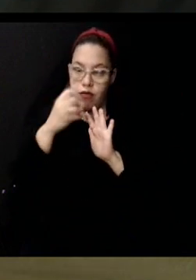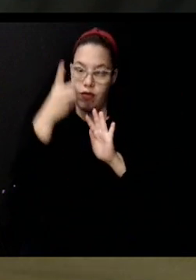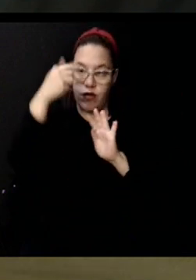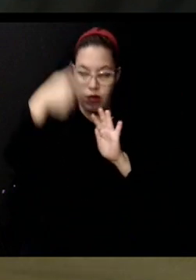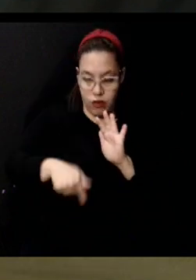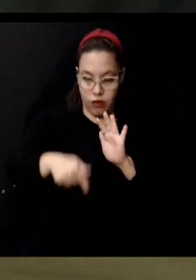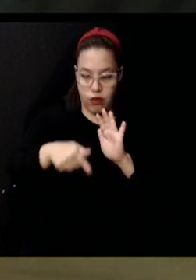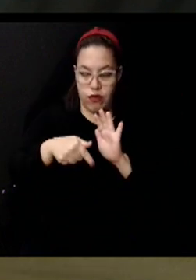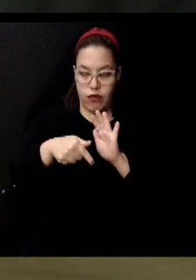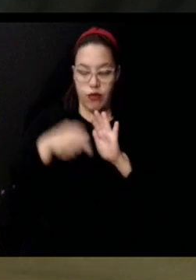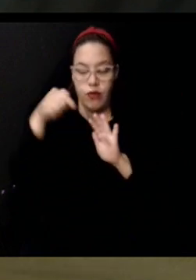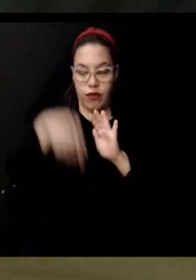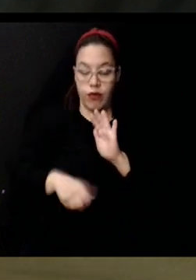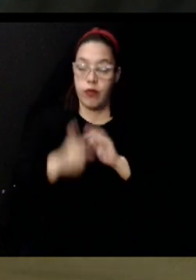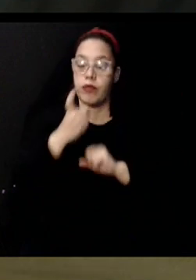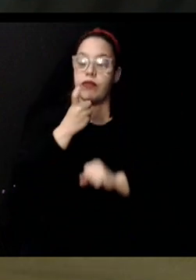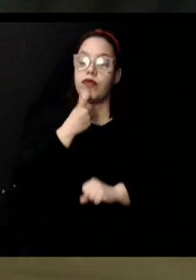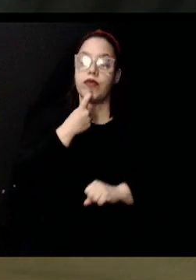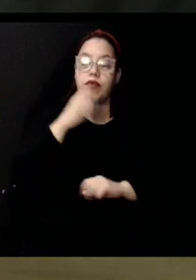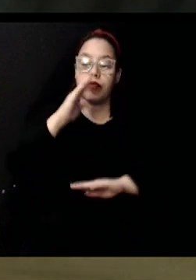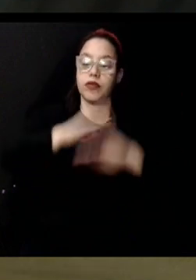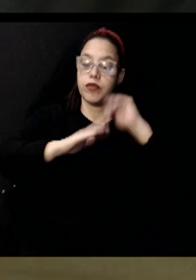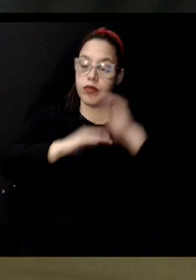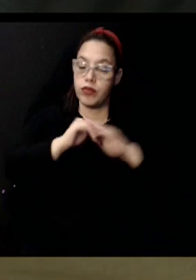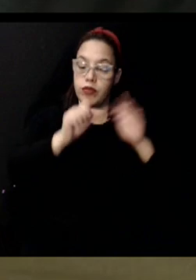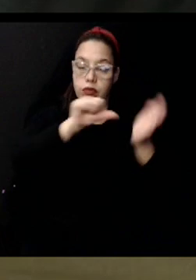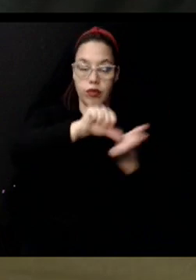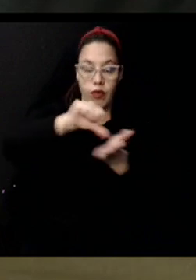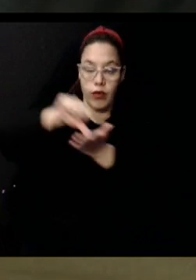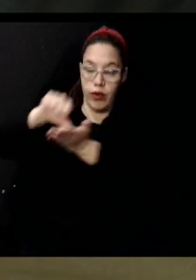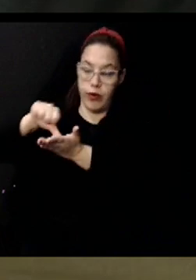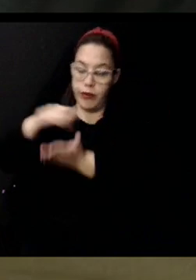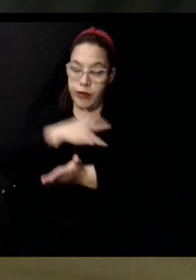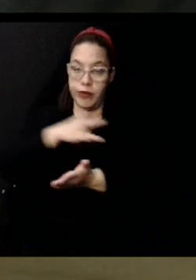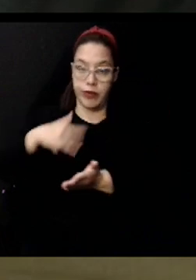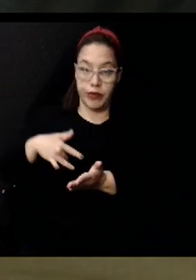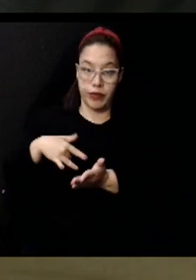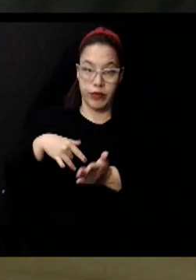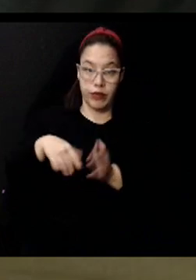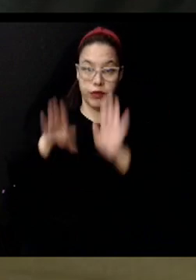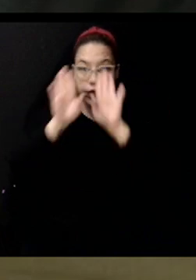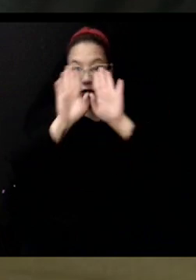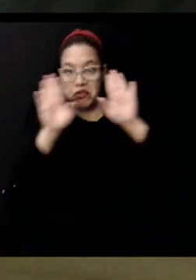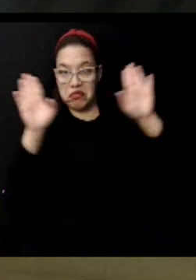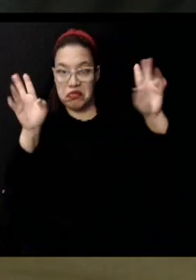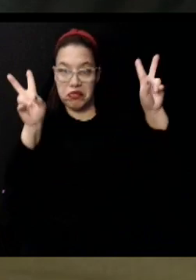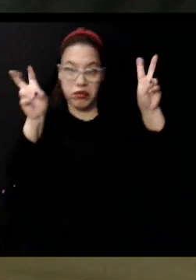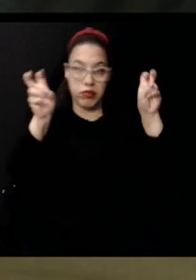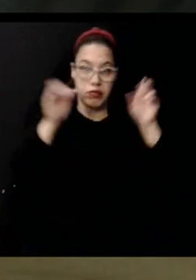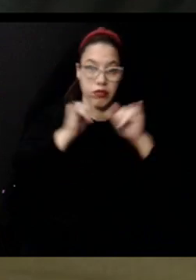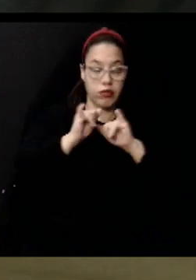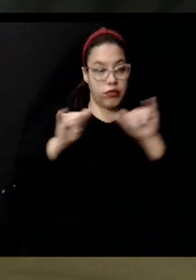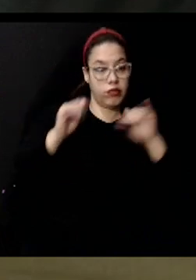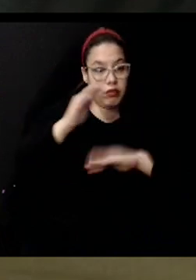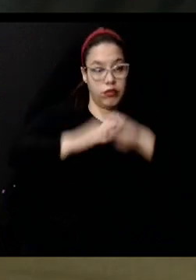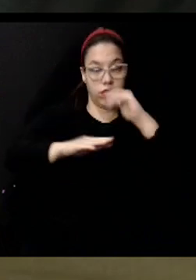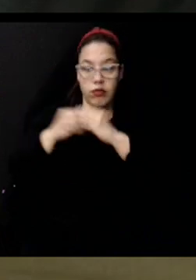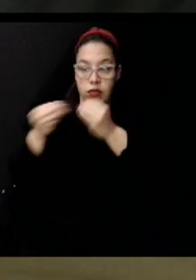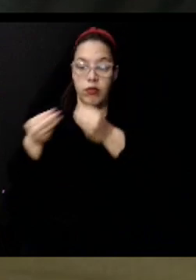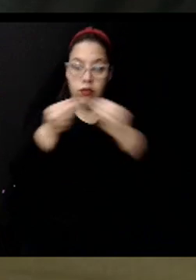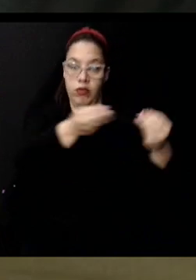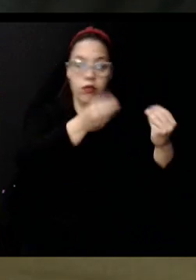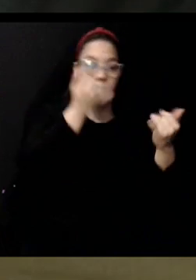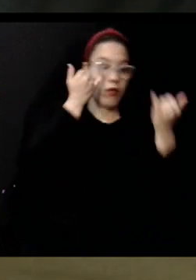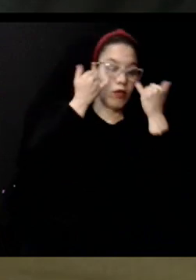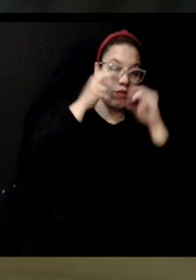aqui em Campinas, as ações nas unidades básicas incluem decoração temática, distribuição de materiais informativos, rodas de